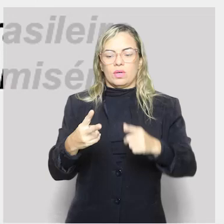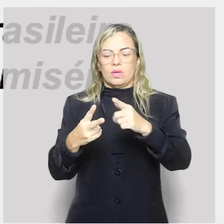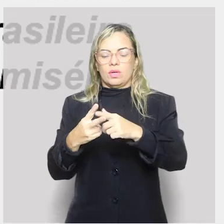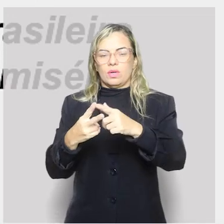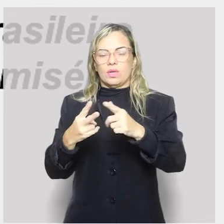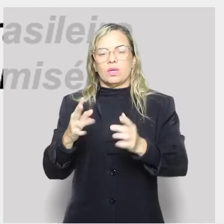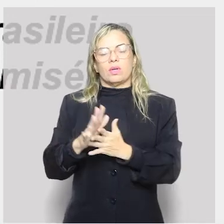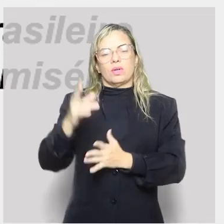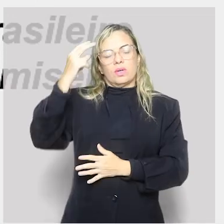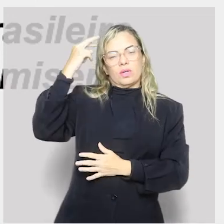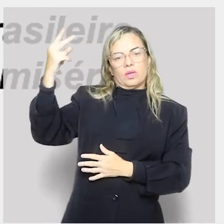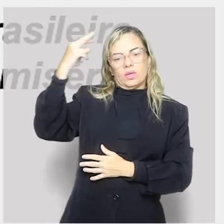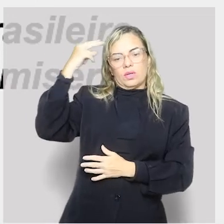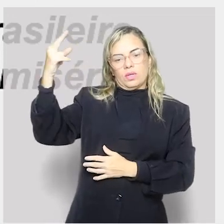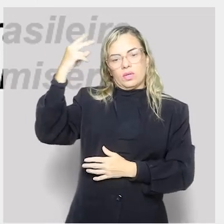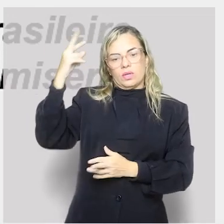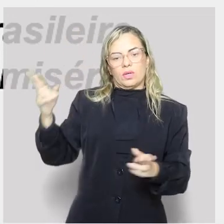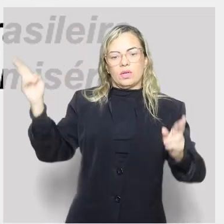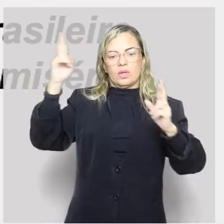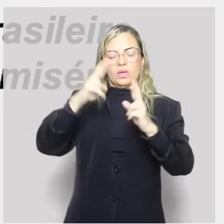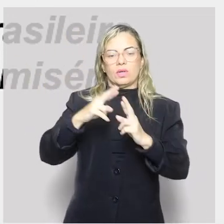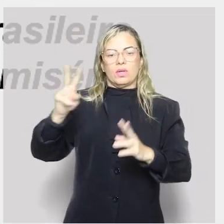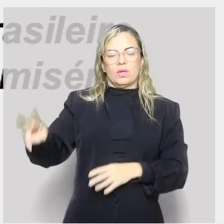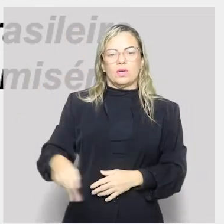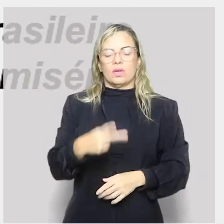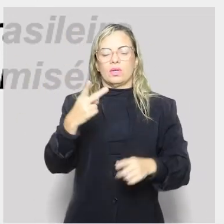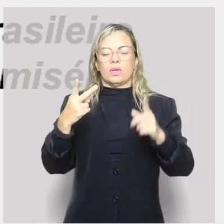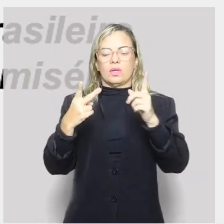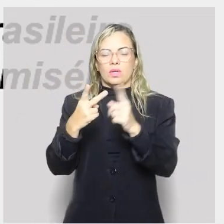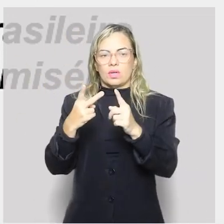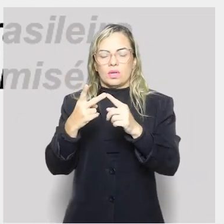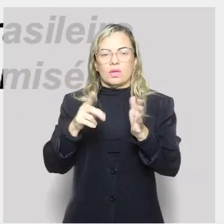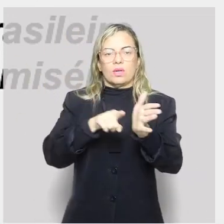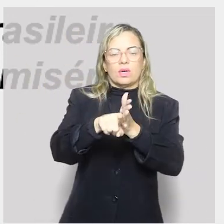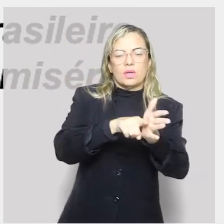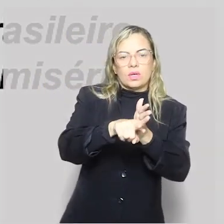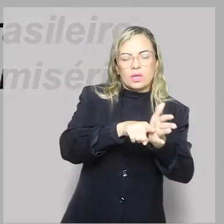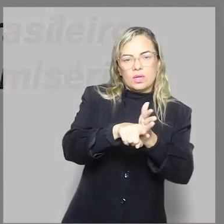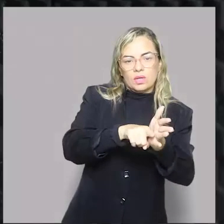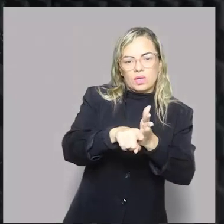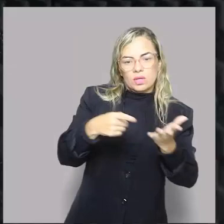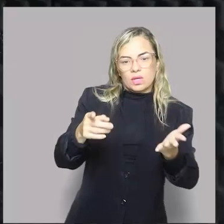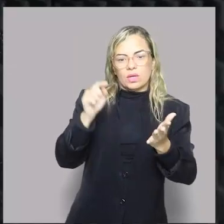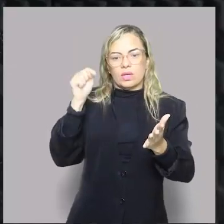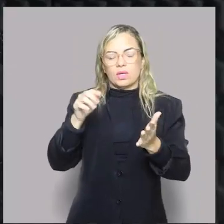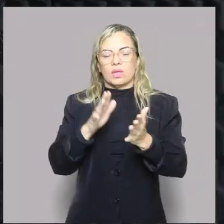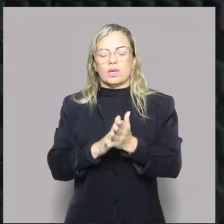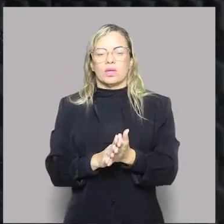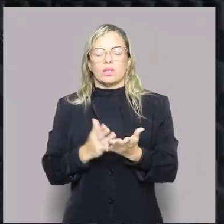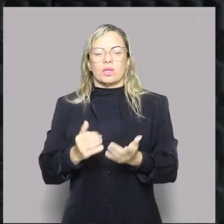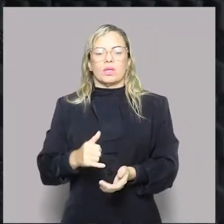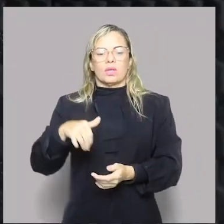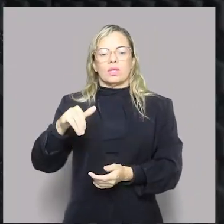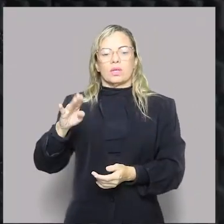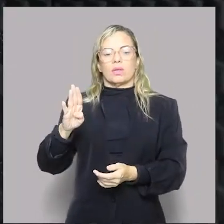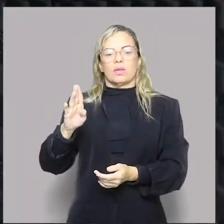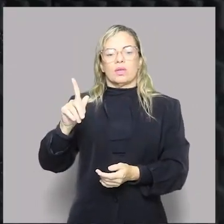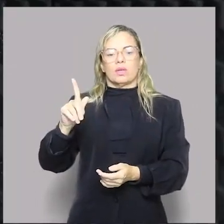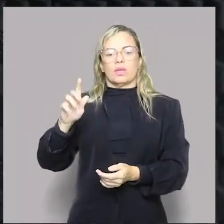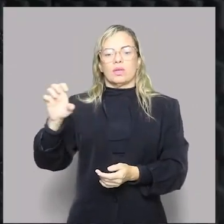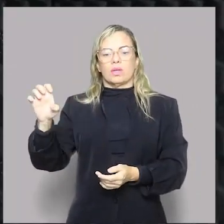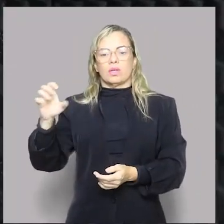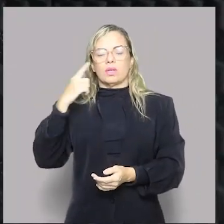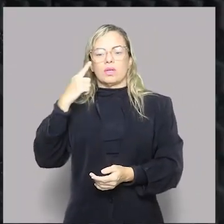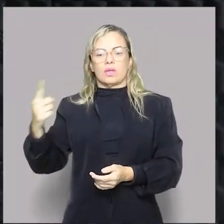minoria, que podia pagar para ter uma linha telefônica. Demonstro aqui que eu sei como era a situação antes, né,